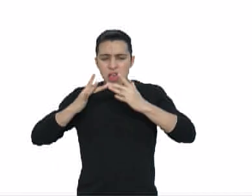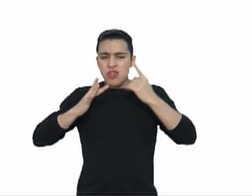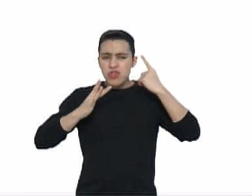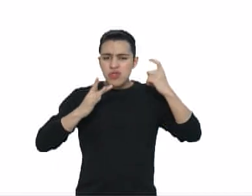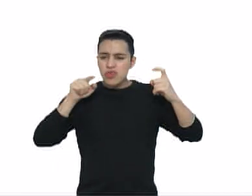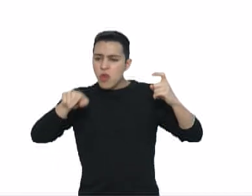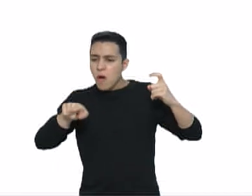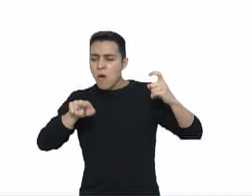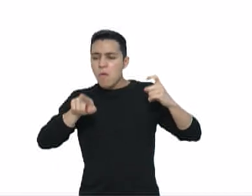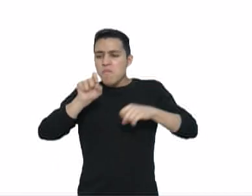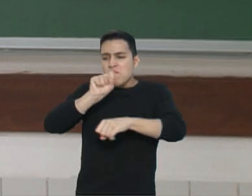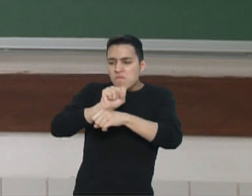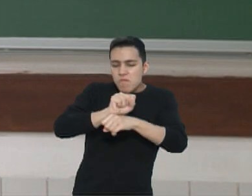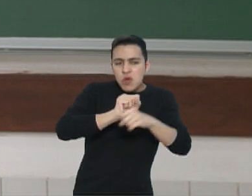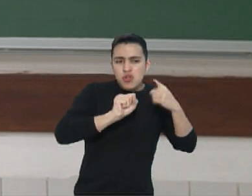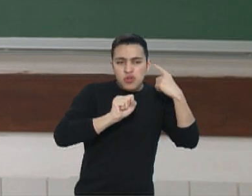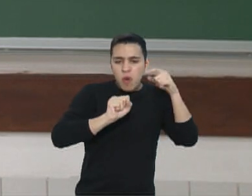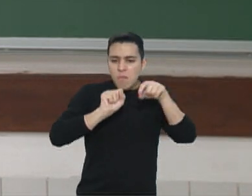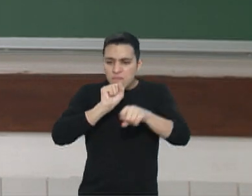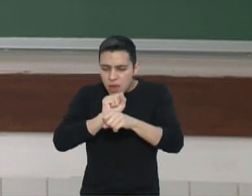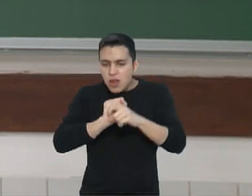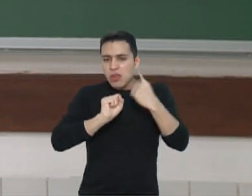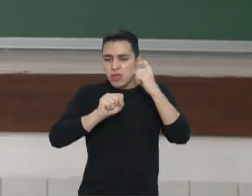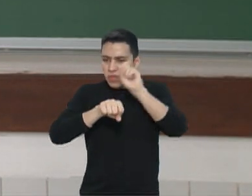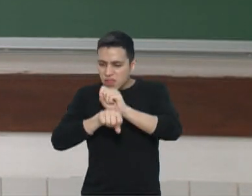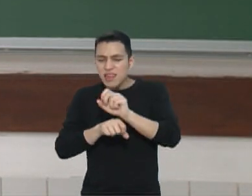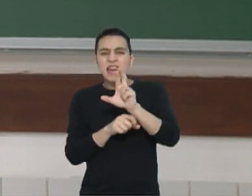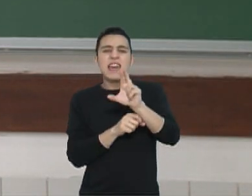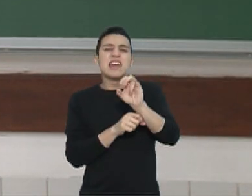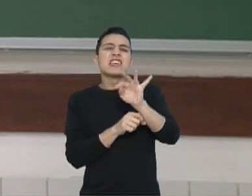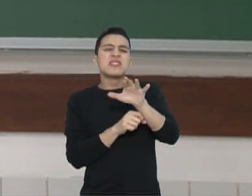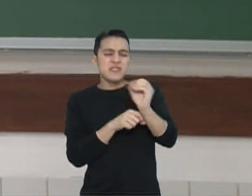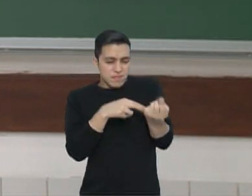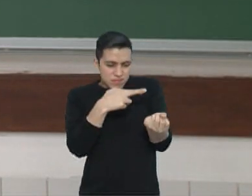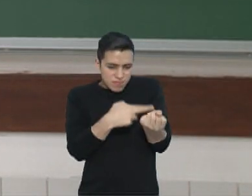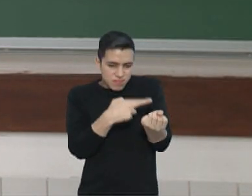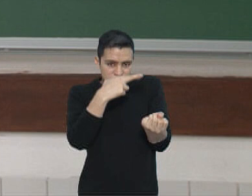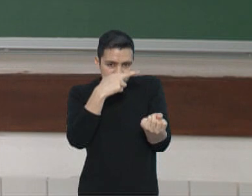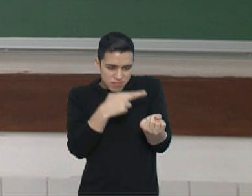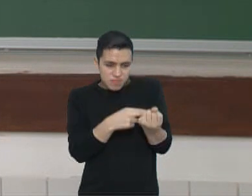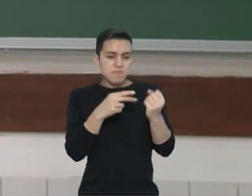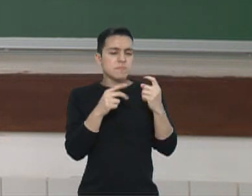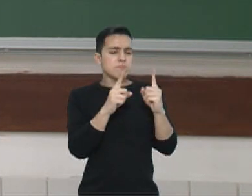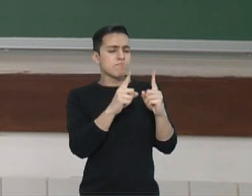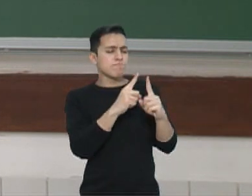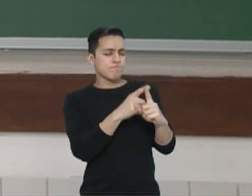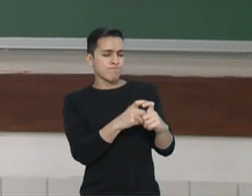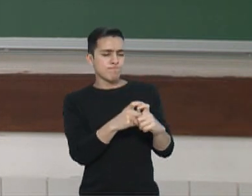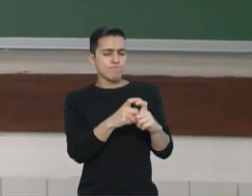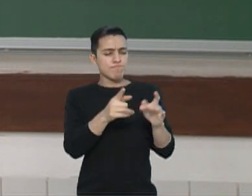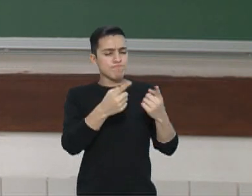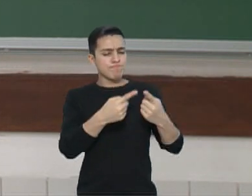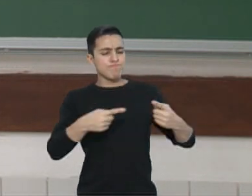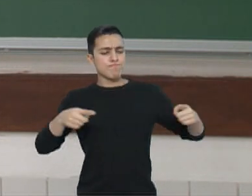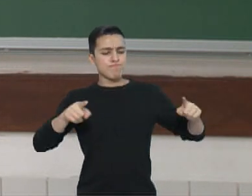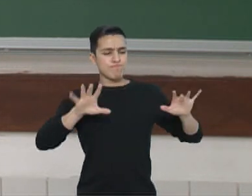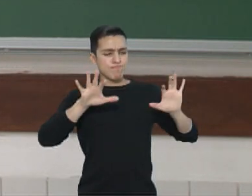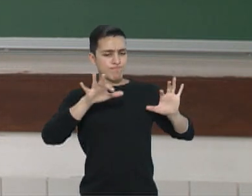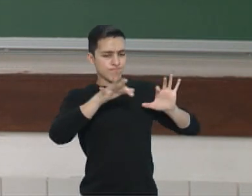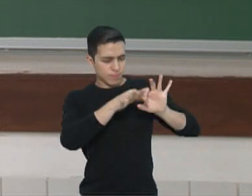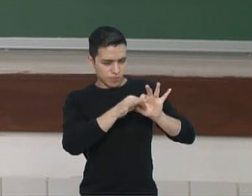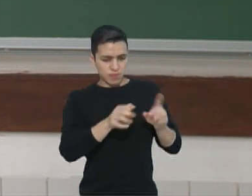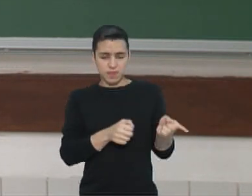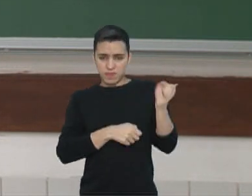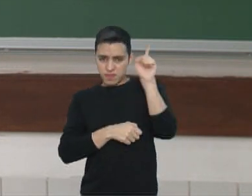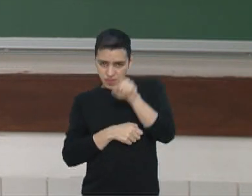sons e silêncios, ou seja, o ritmo é como é organizada a duração das notas durante a execução de uma música ou